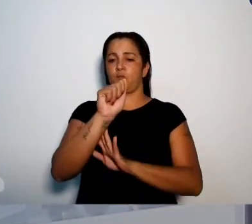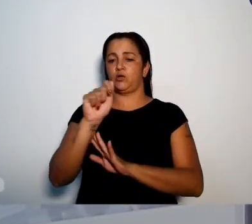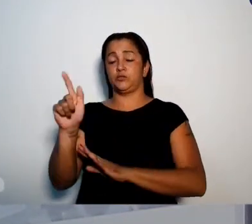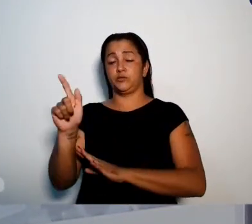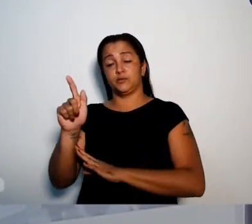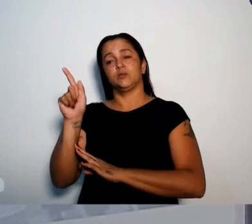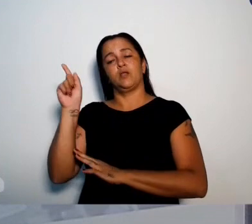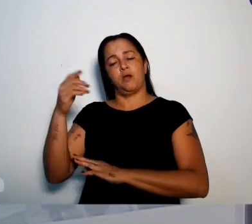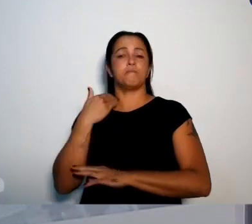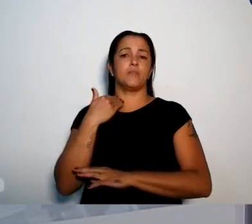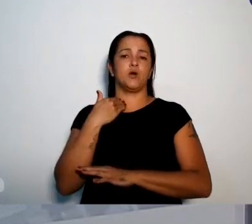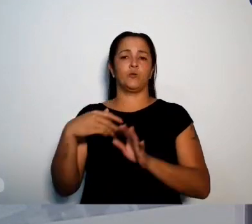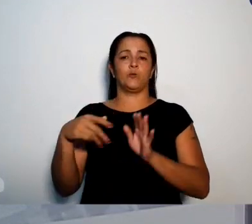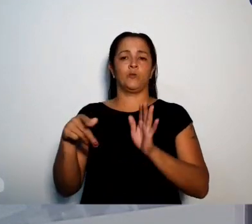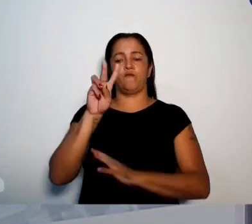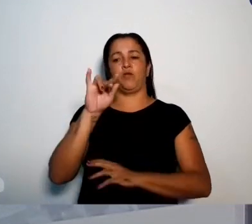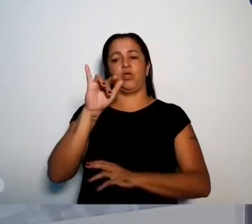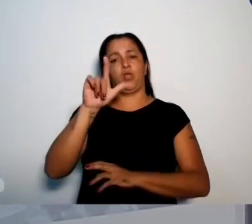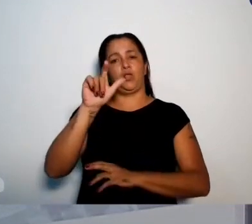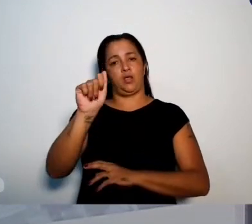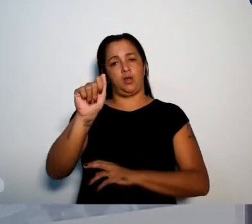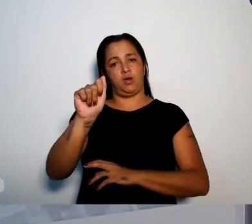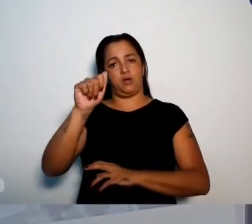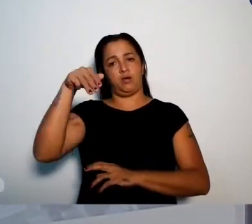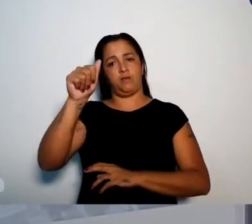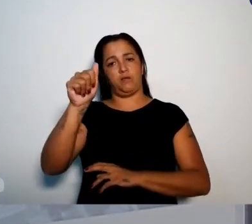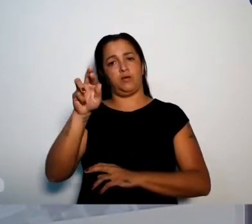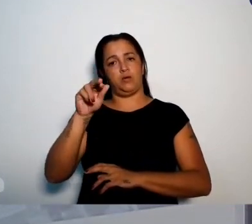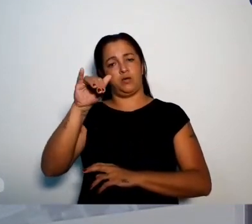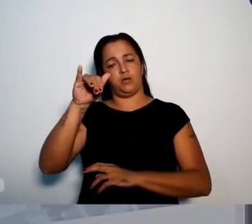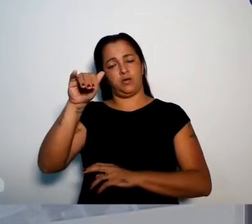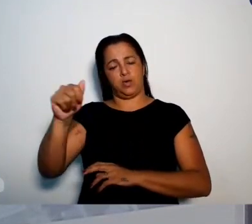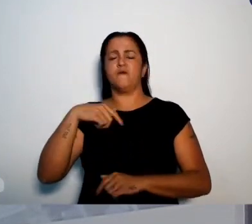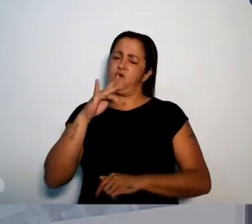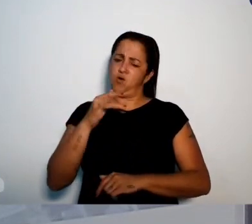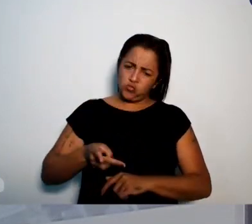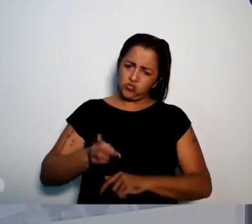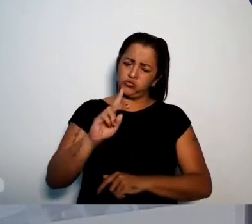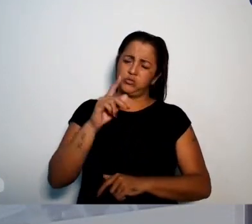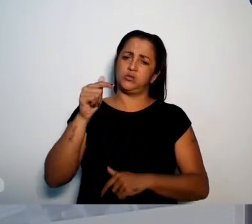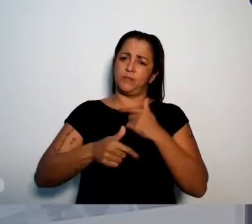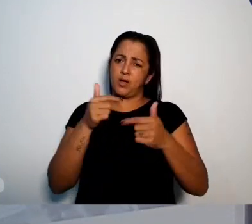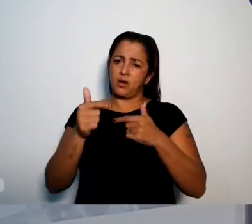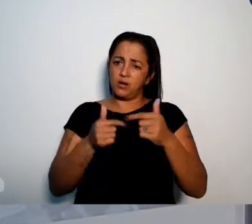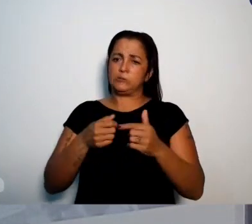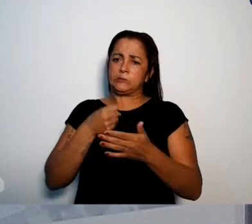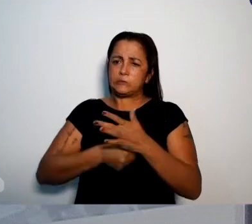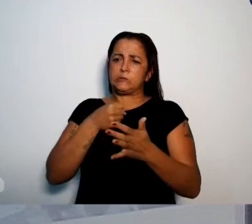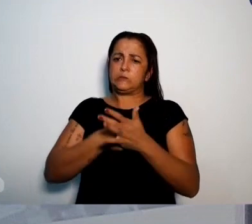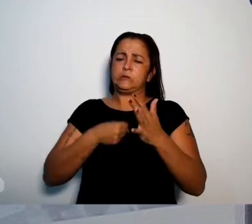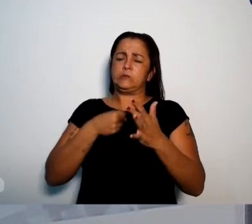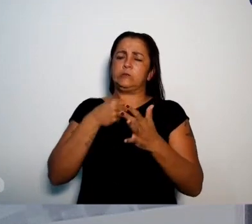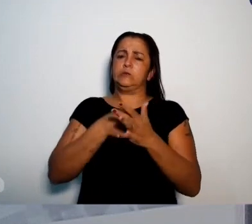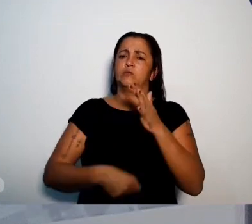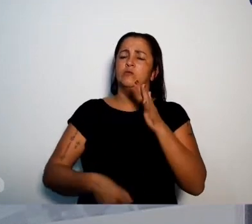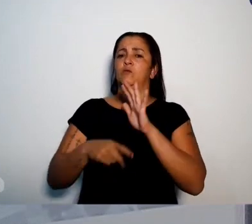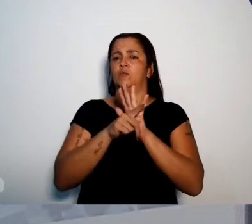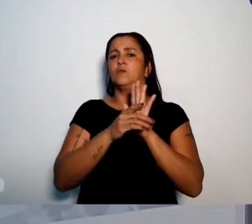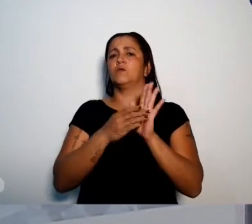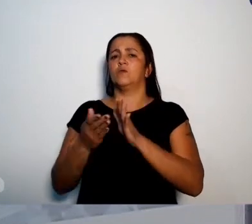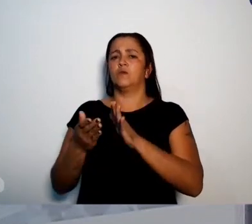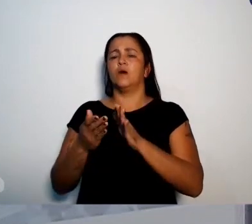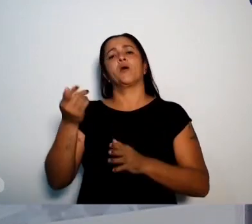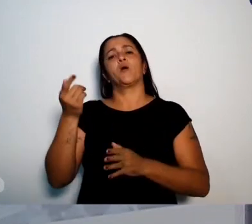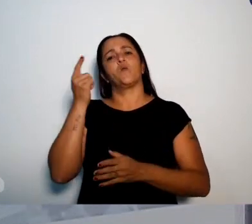Maria. Nós vamos continuar trabalhando, vamos continuar, continuar insistindo para que possa ter aí no